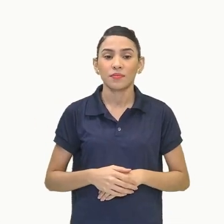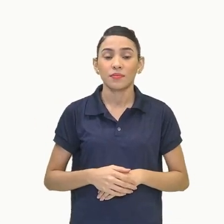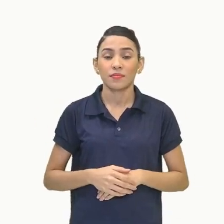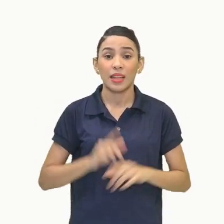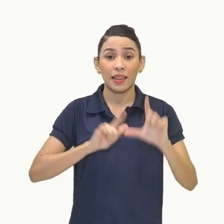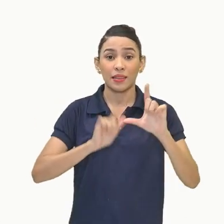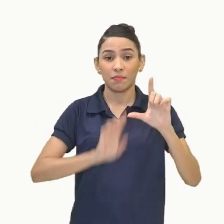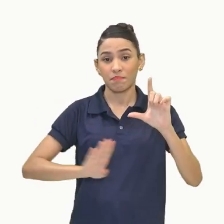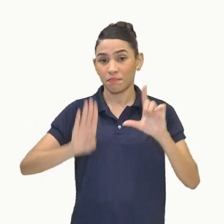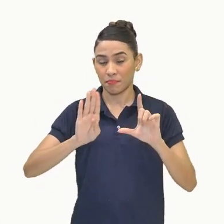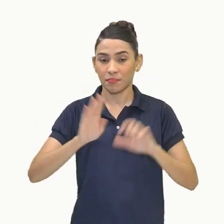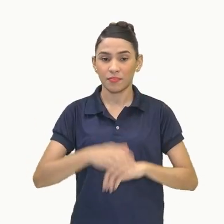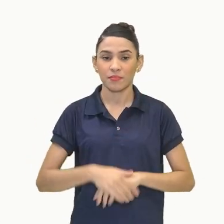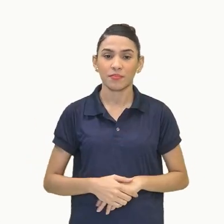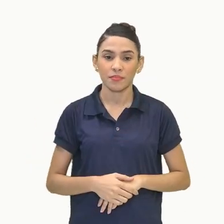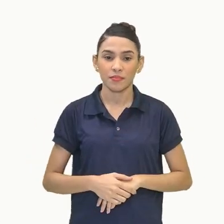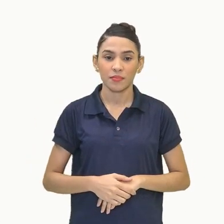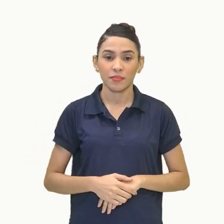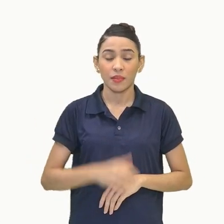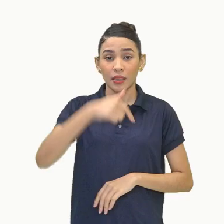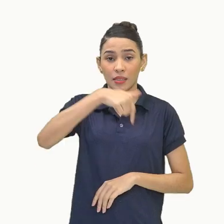B.